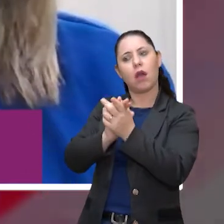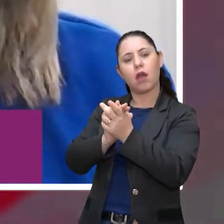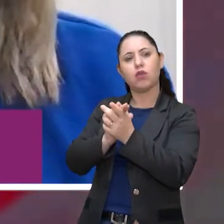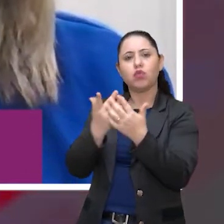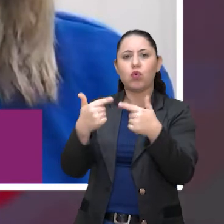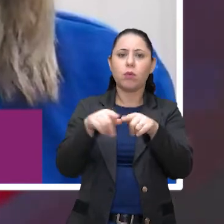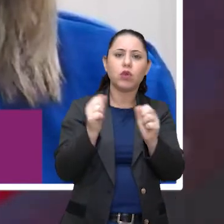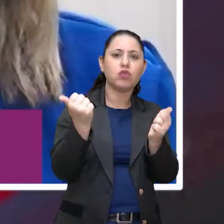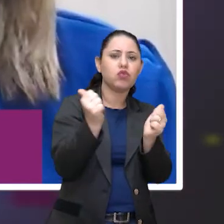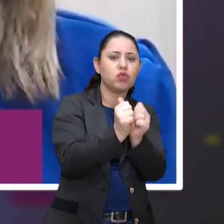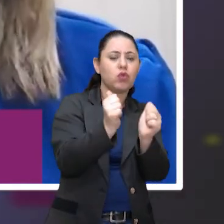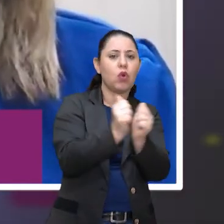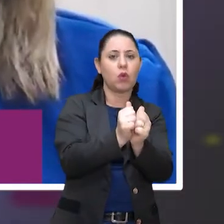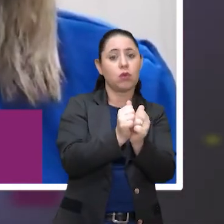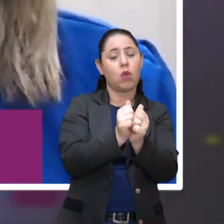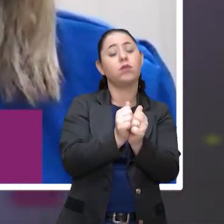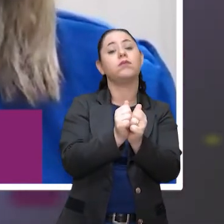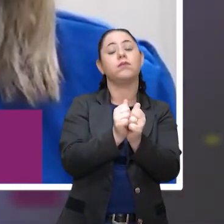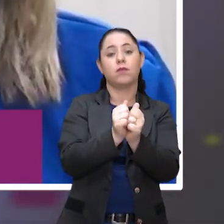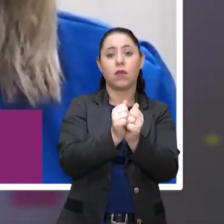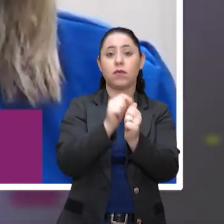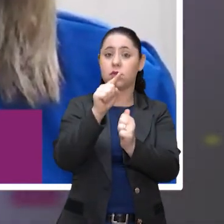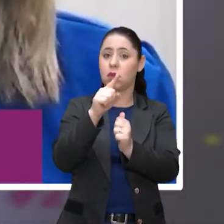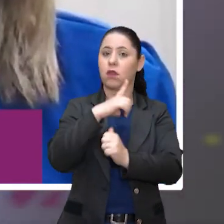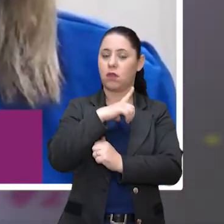a companheira, e aí vai, né?